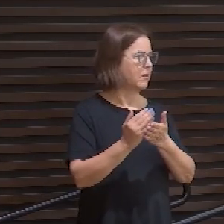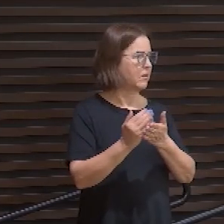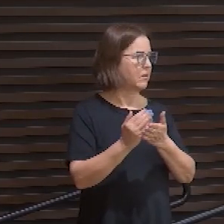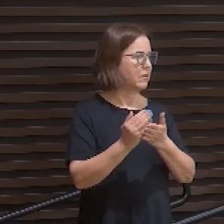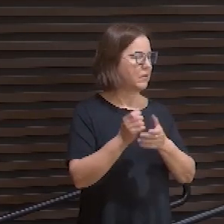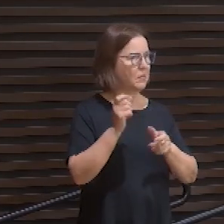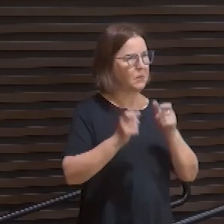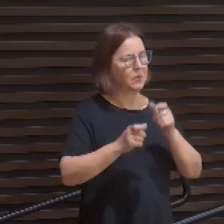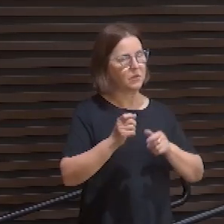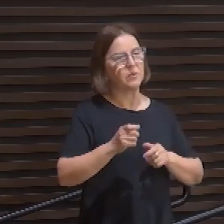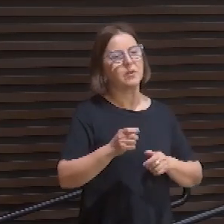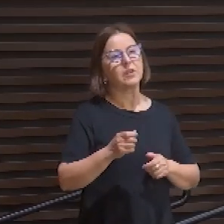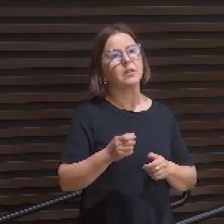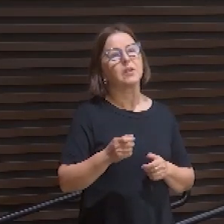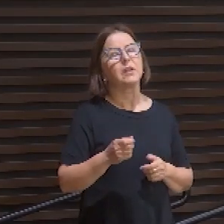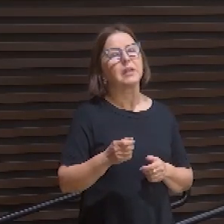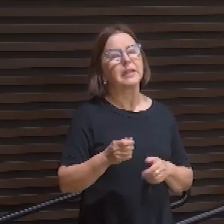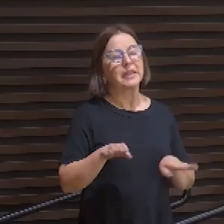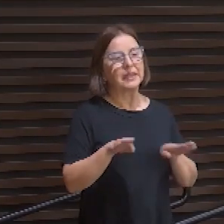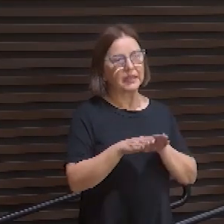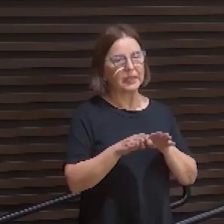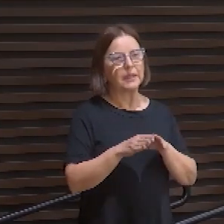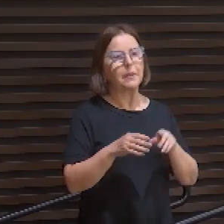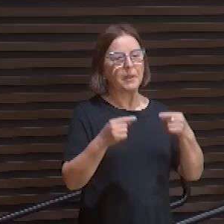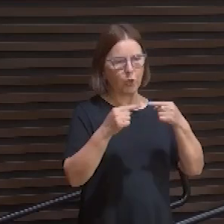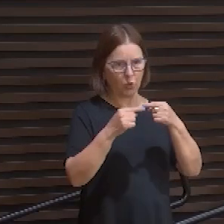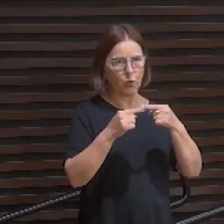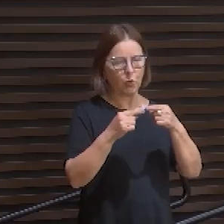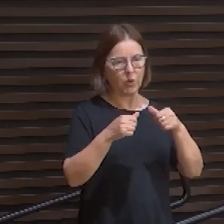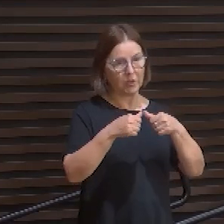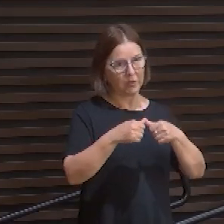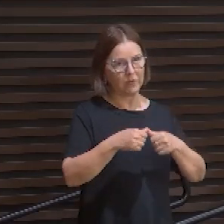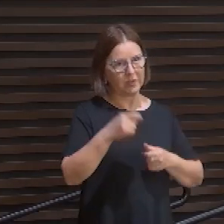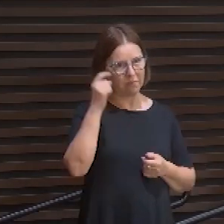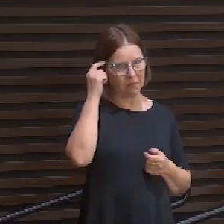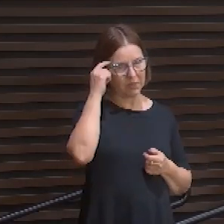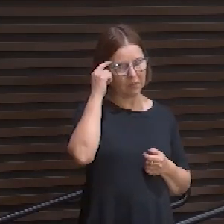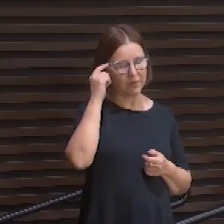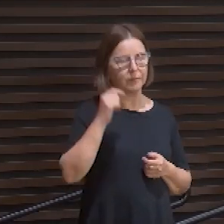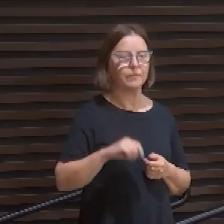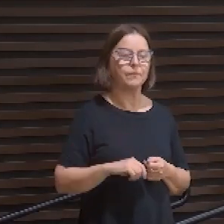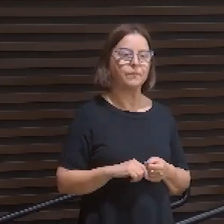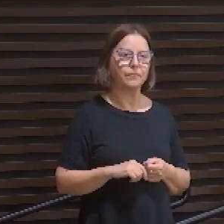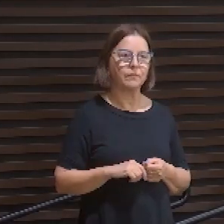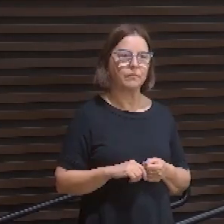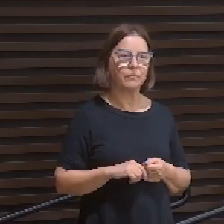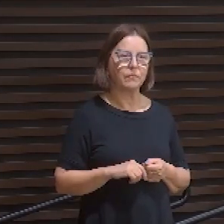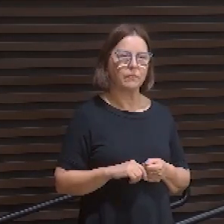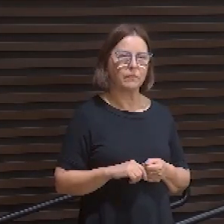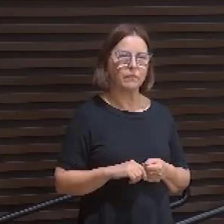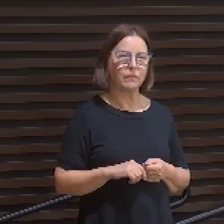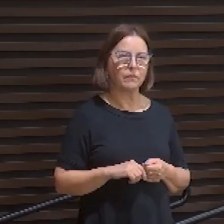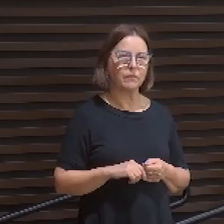já me disseram que concordam com essa ideia, que quando o